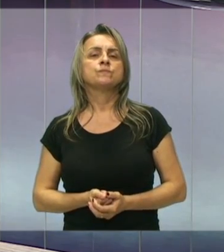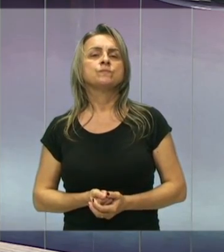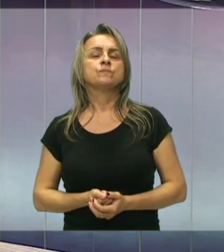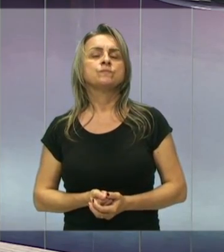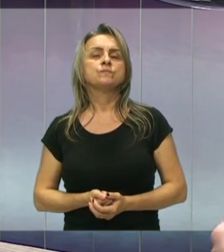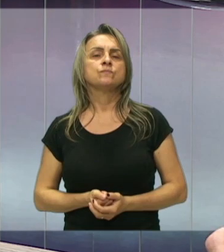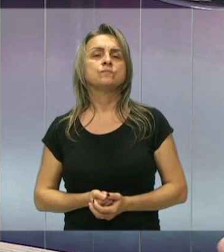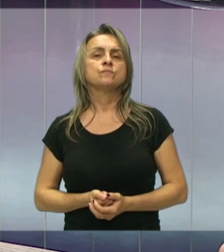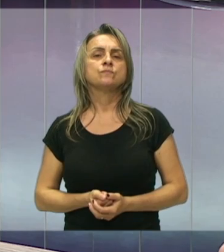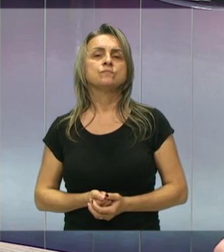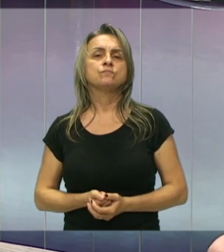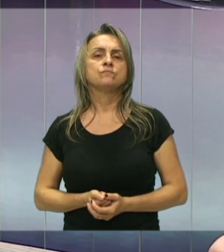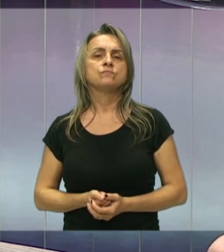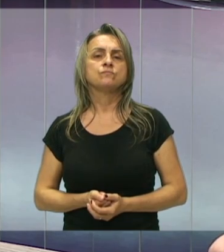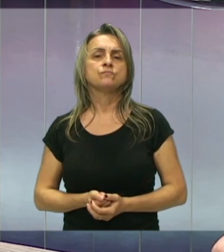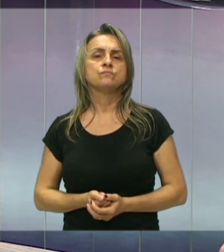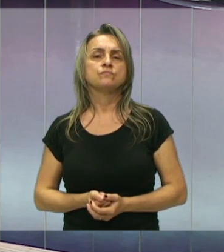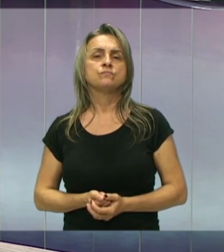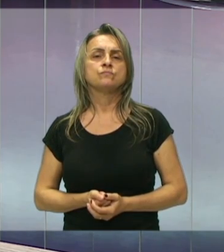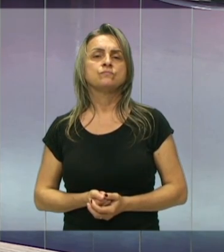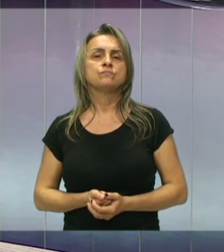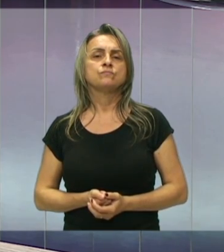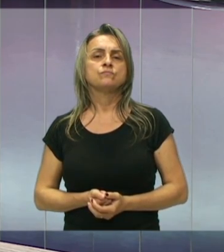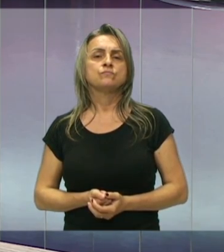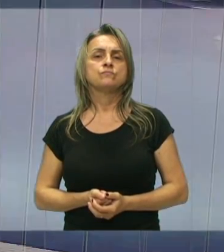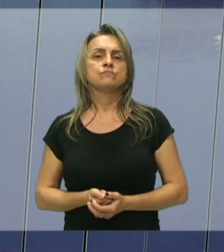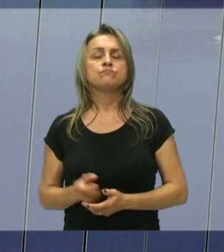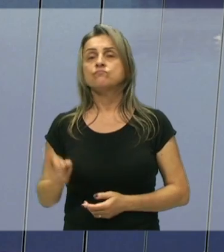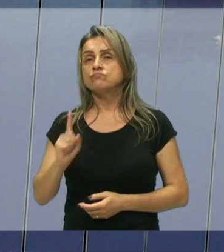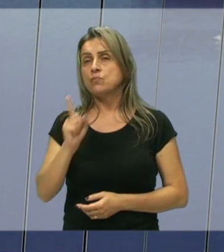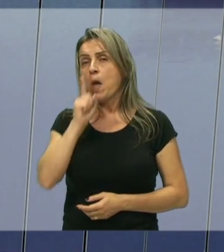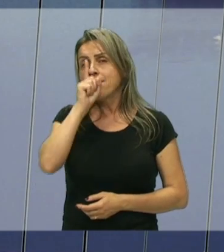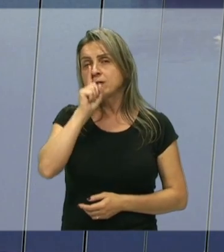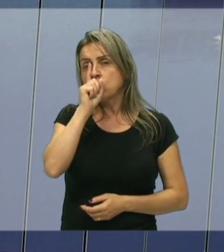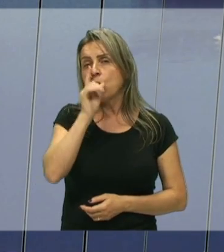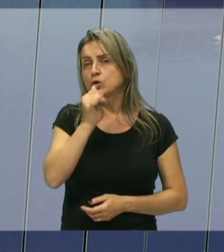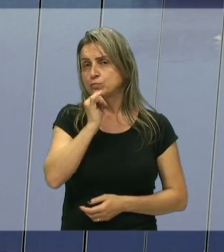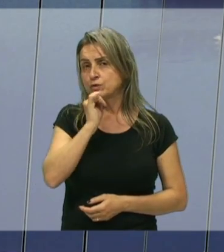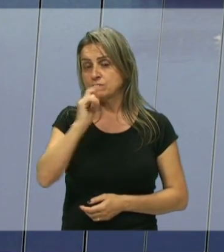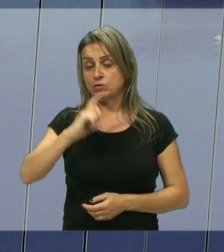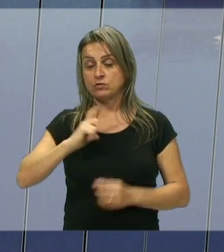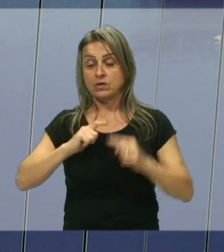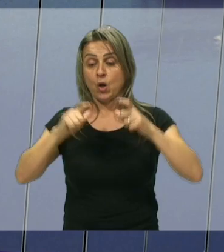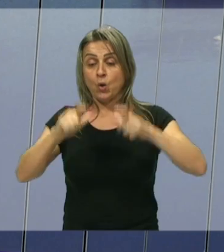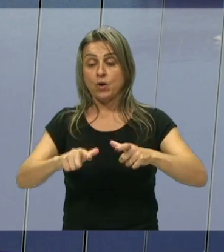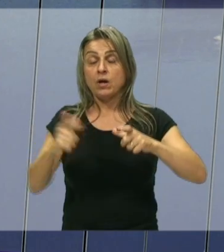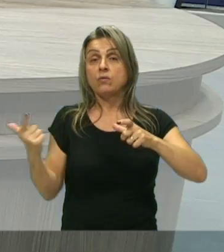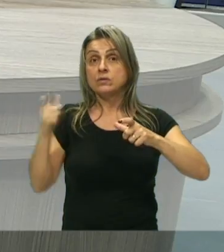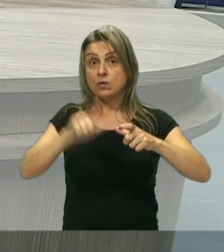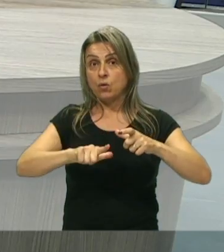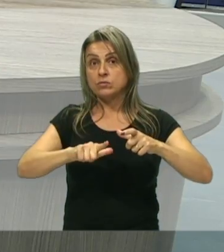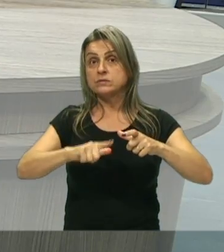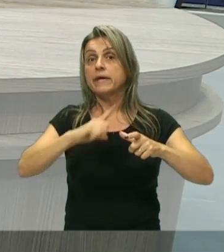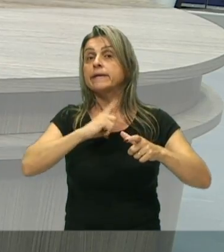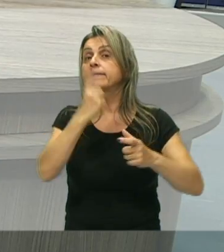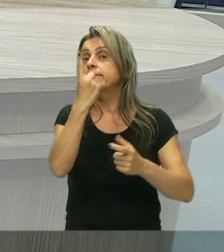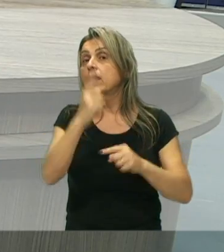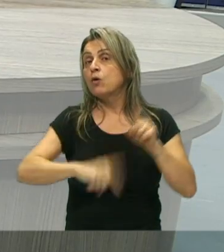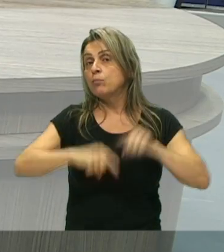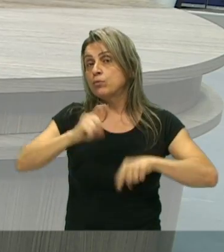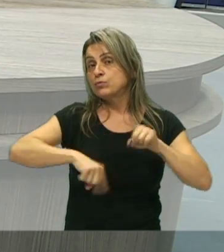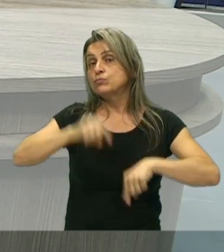Ele não corre o risco de alguns locais ficarem desabastecidos desse produto, digamos assim, que é